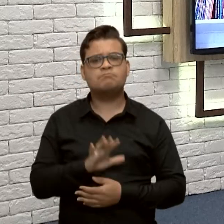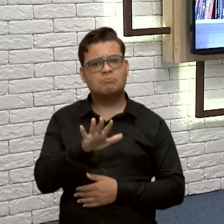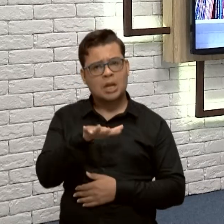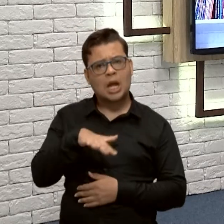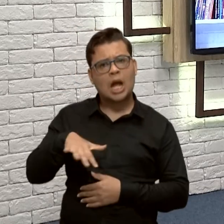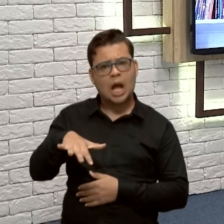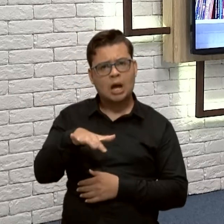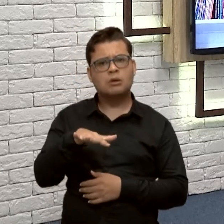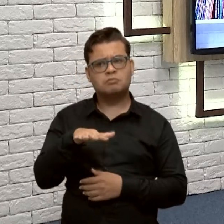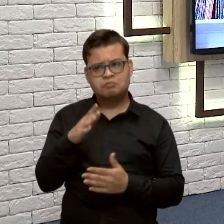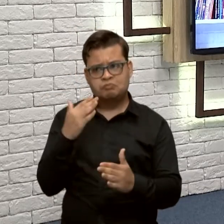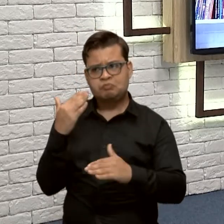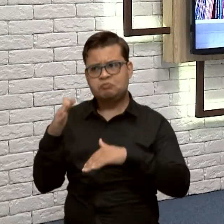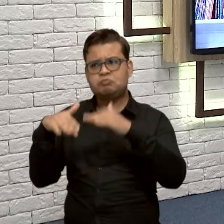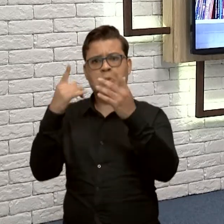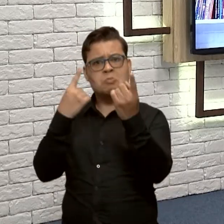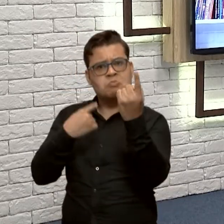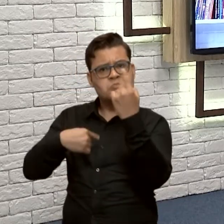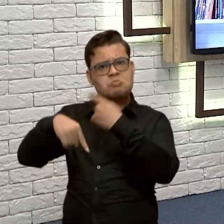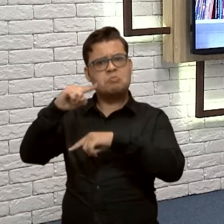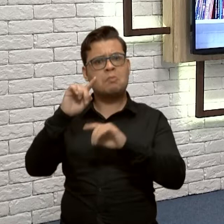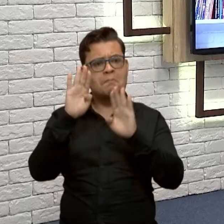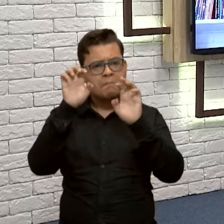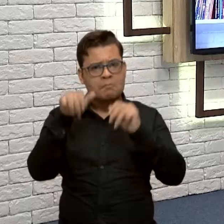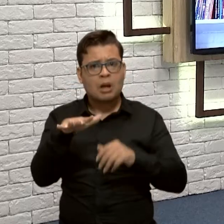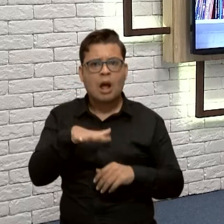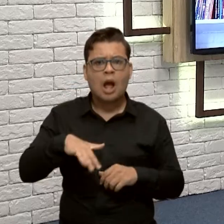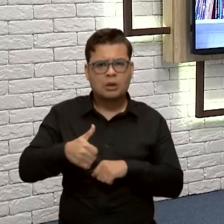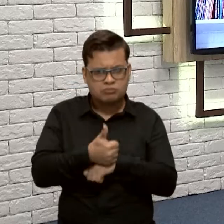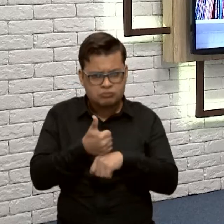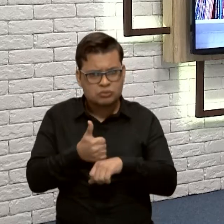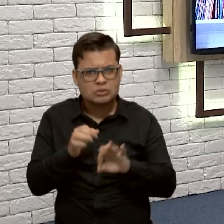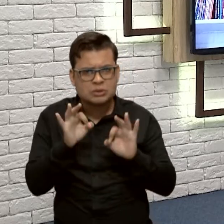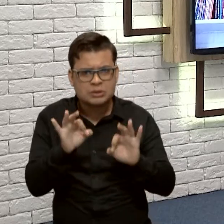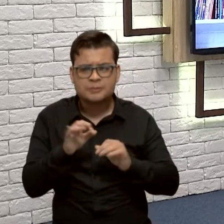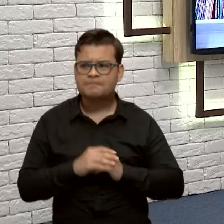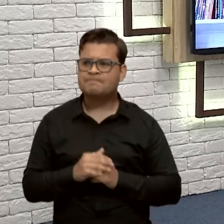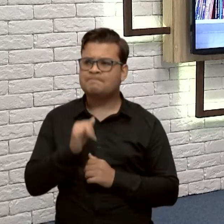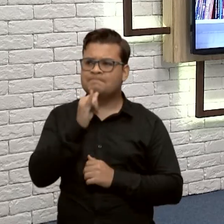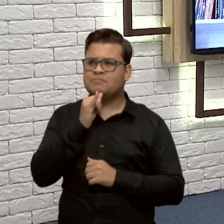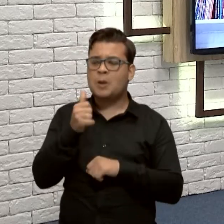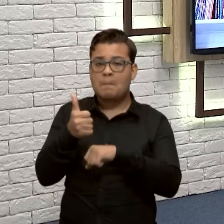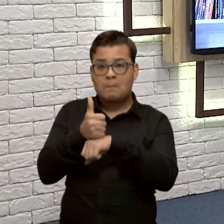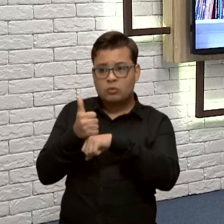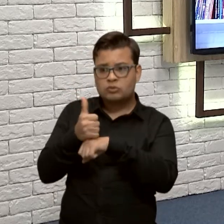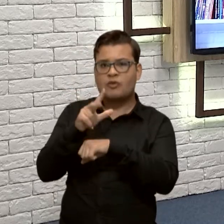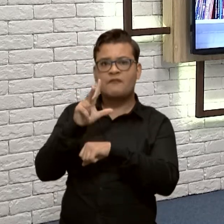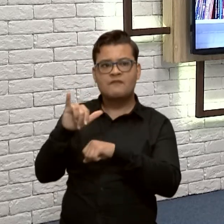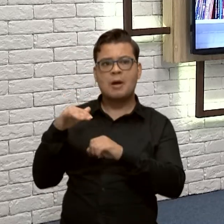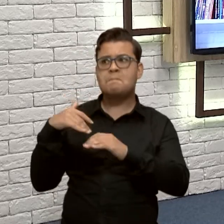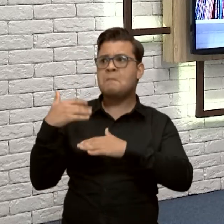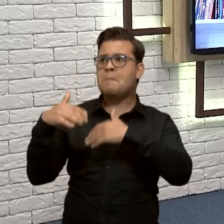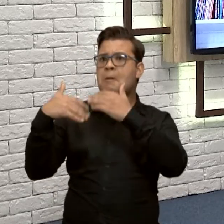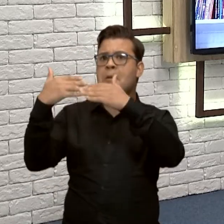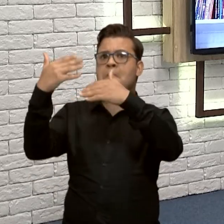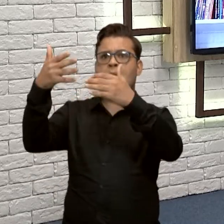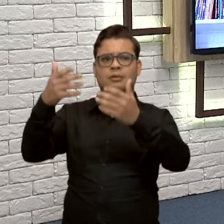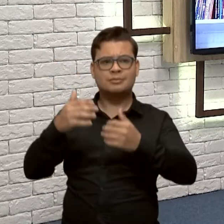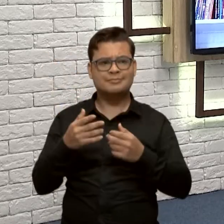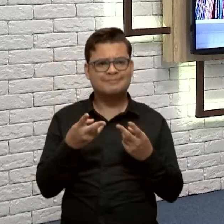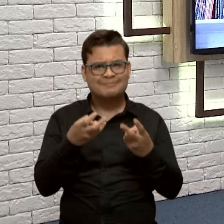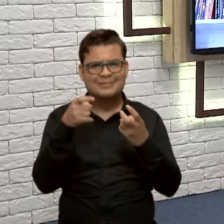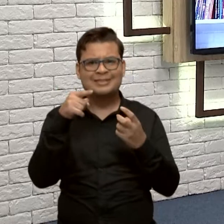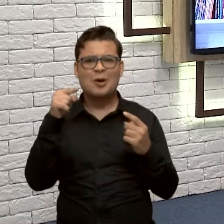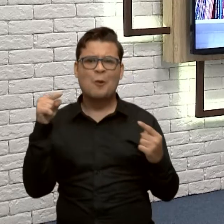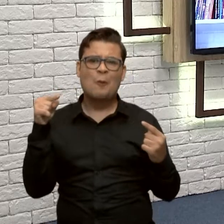também profissionalmente, né, professor Marcos? A gente vê assim as profissões do futuro, as profissões que estão mais em alta hoje, a gente sempre vê alguma coisa